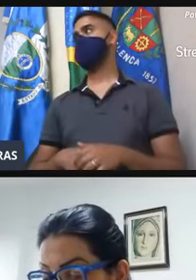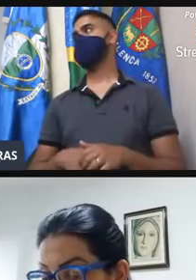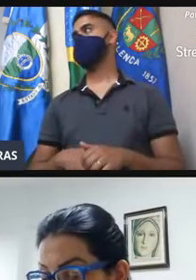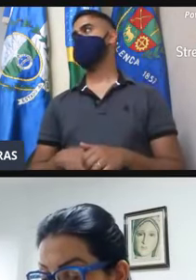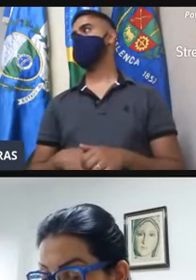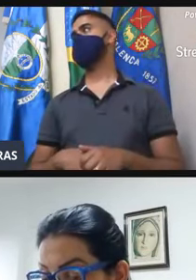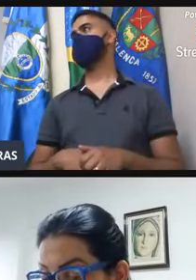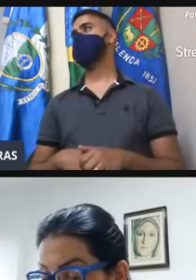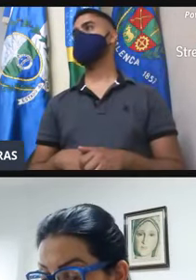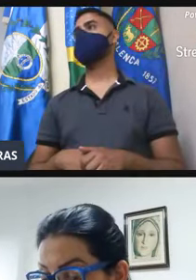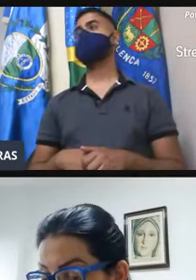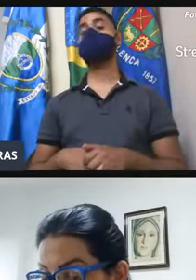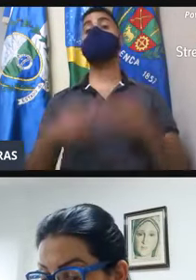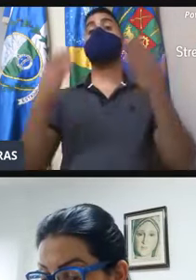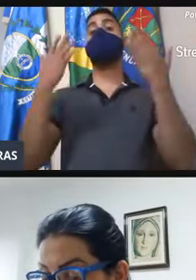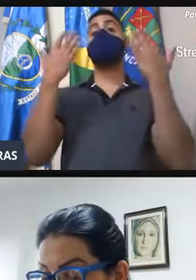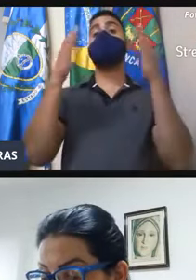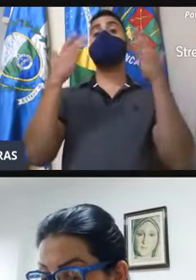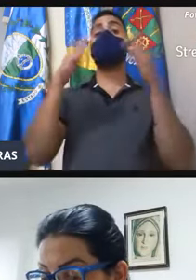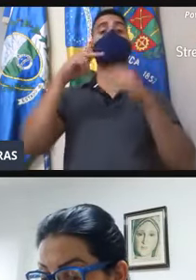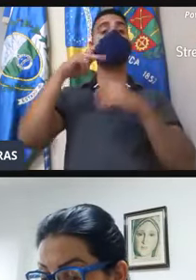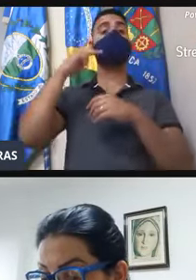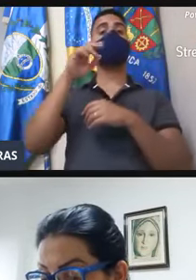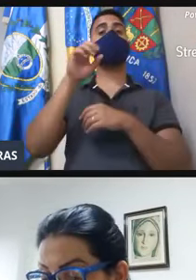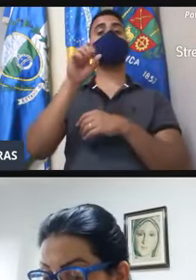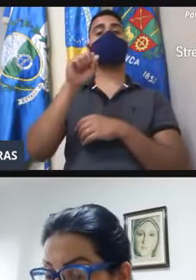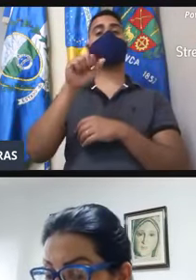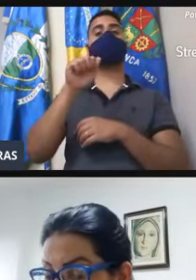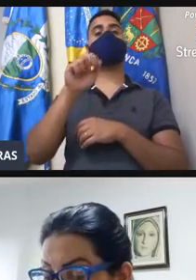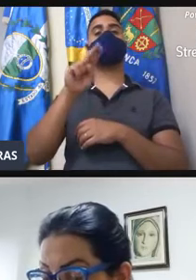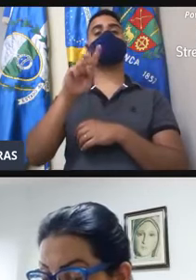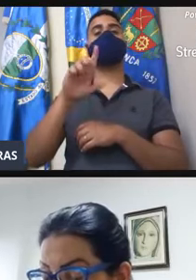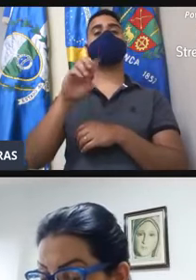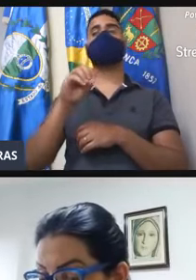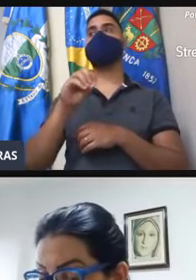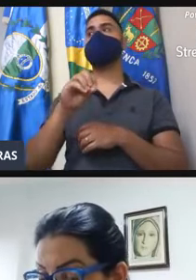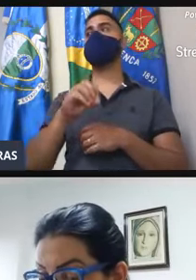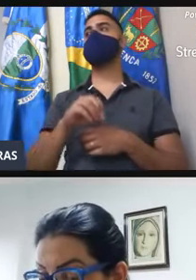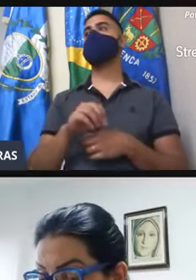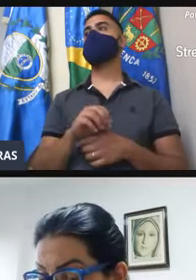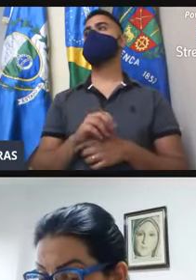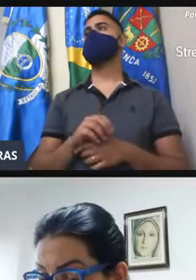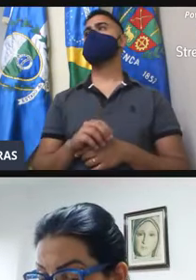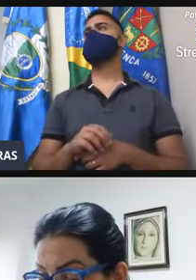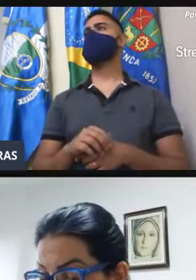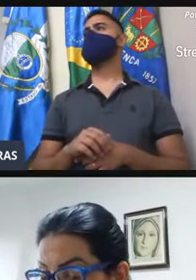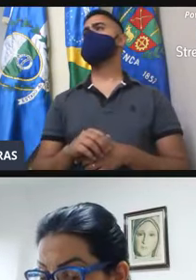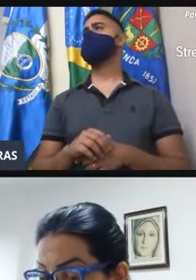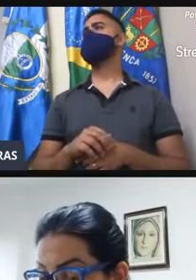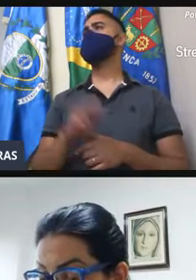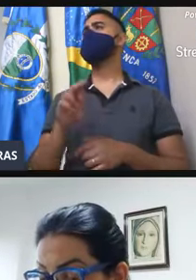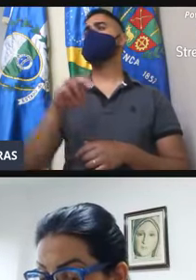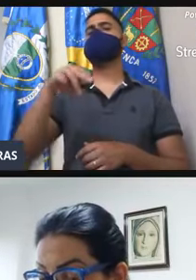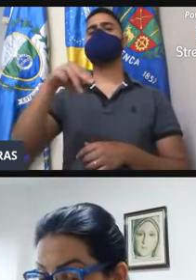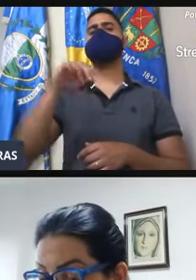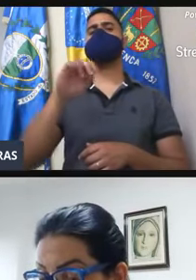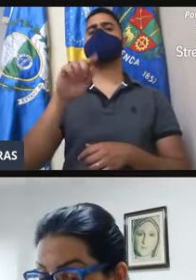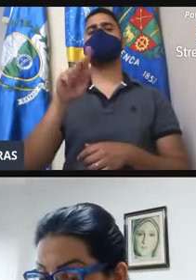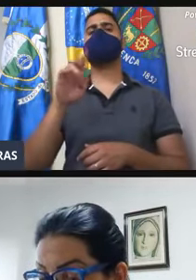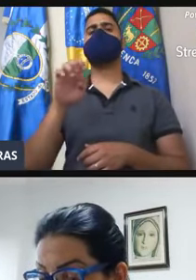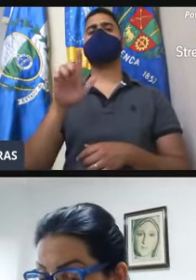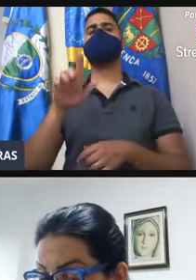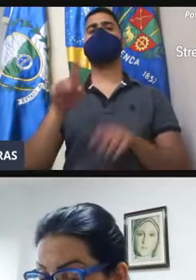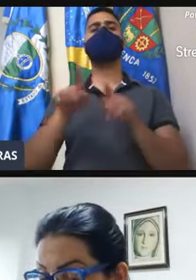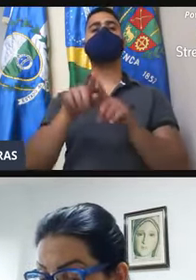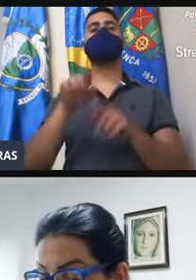Aprovado. Moção de aplausos do vereador Saulo Correia para o Miguel Amâncio de Melo e a Berenice Maria